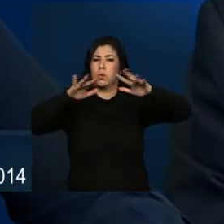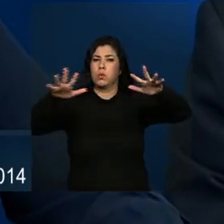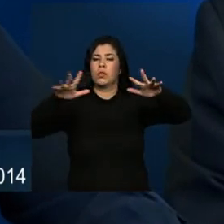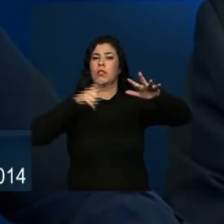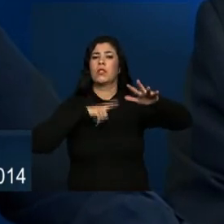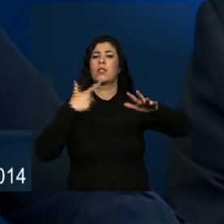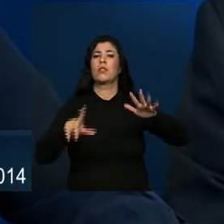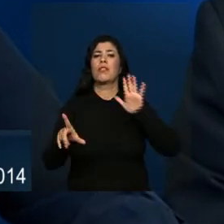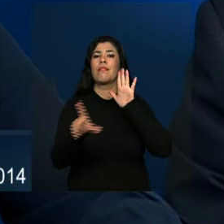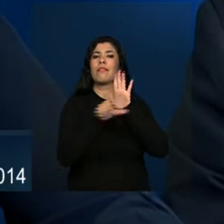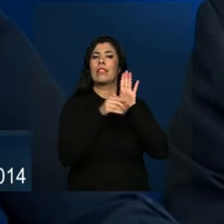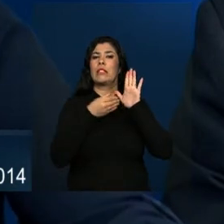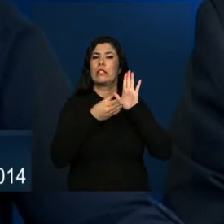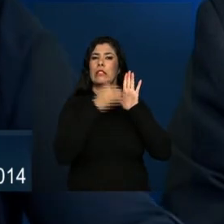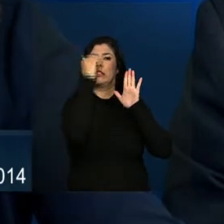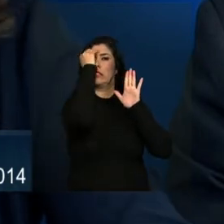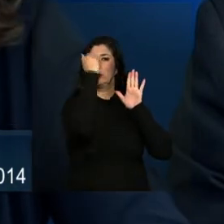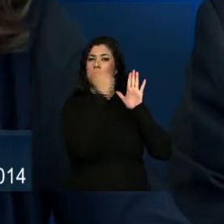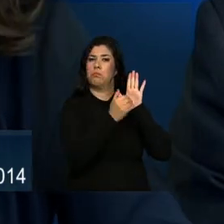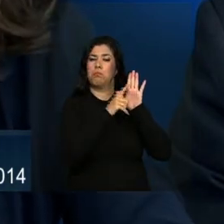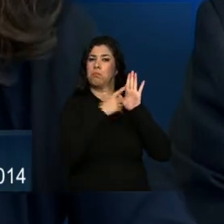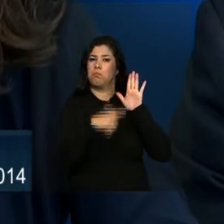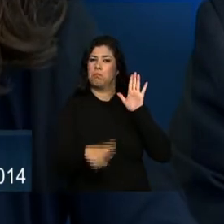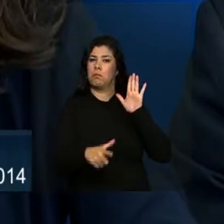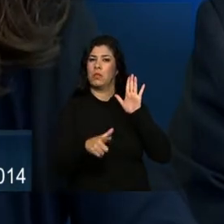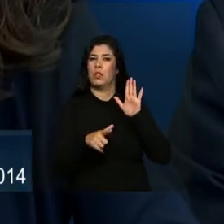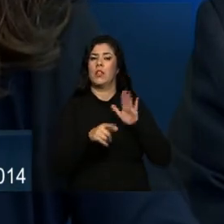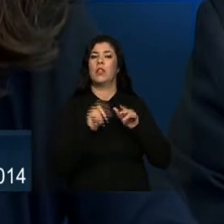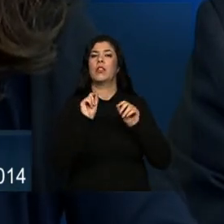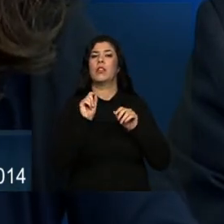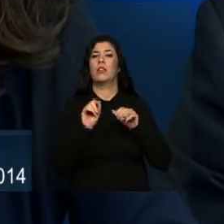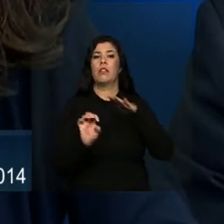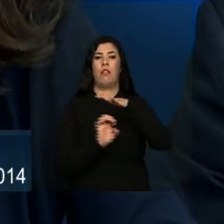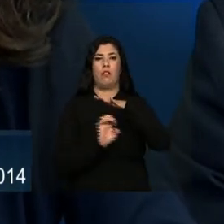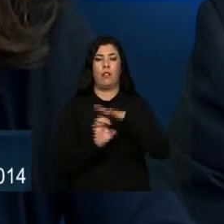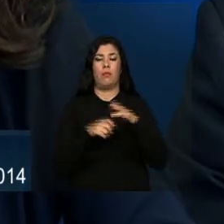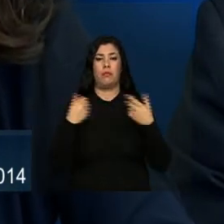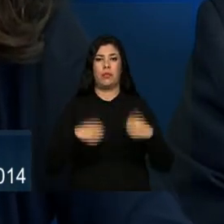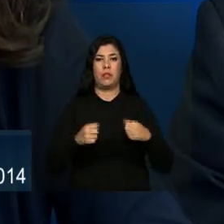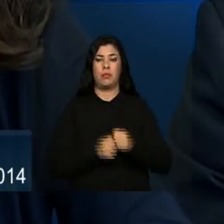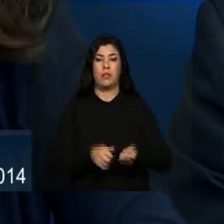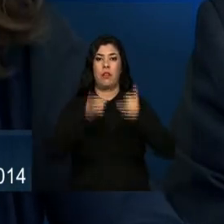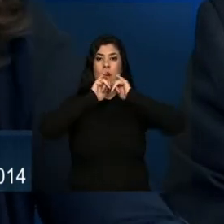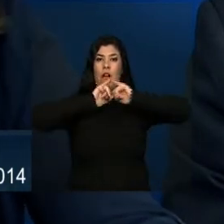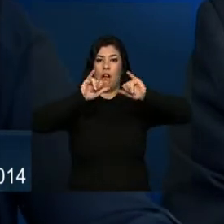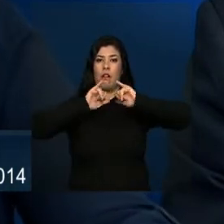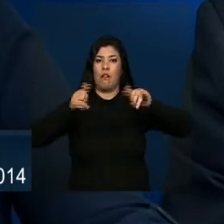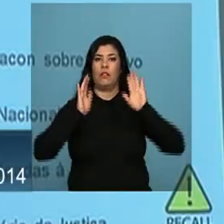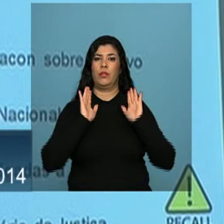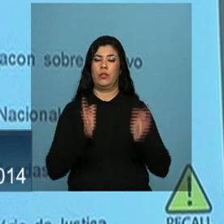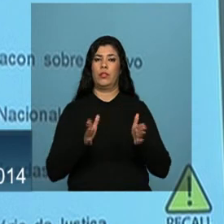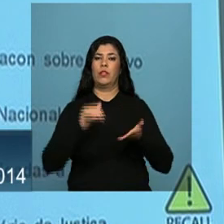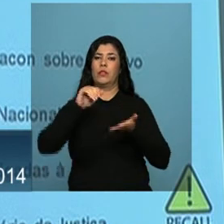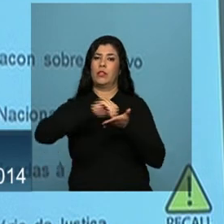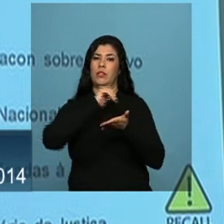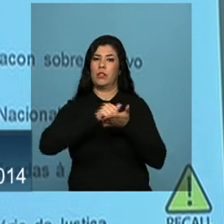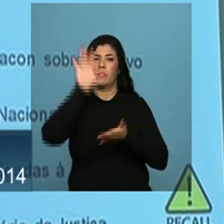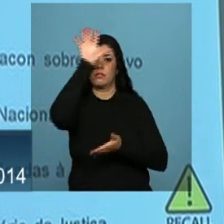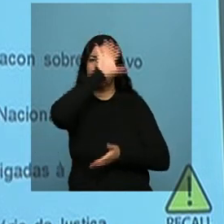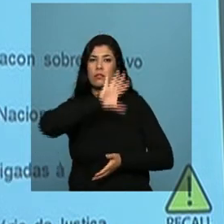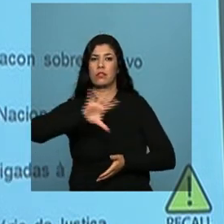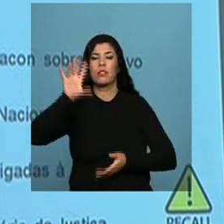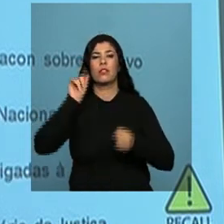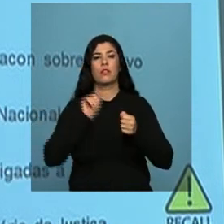haja previsão na legislação brasileira que o órgão deve emitir um alerta a secretaria emitir porque o